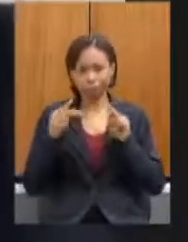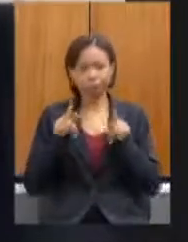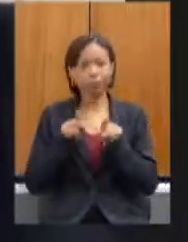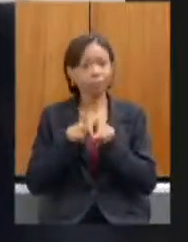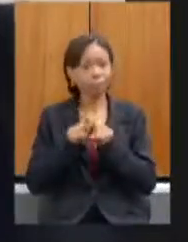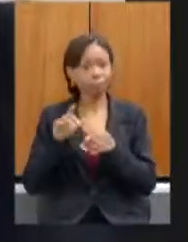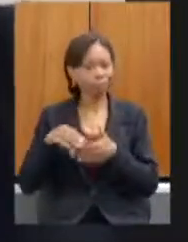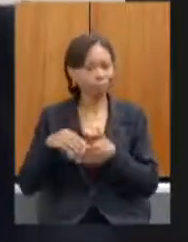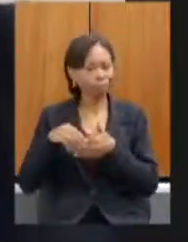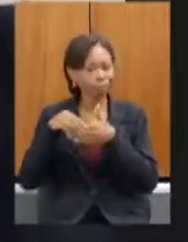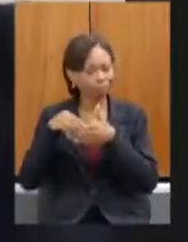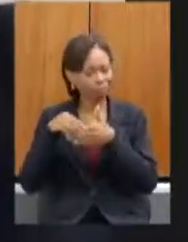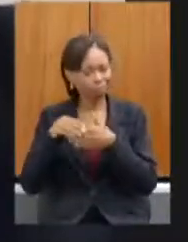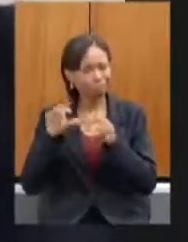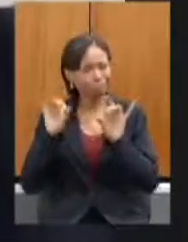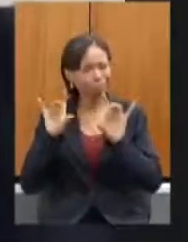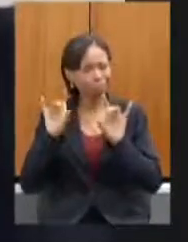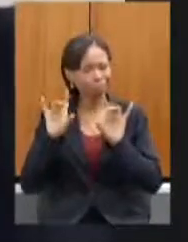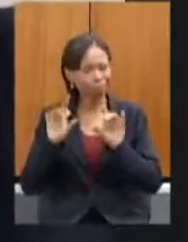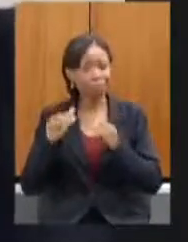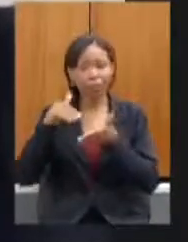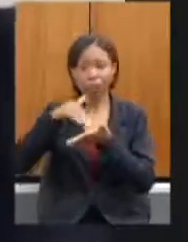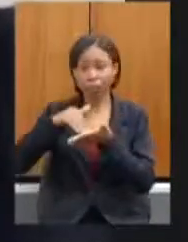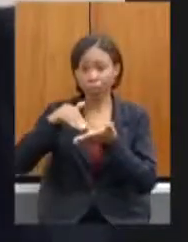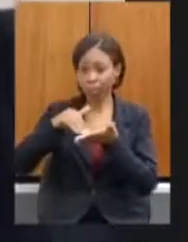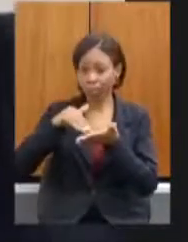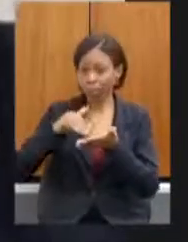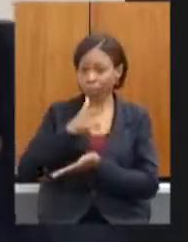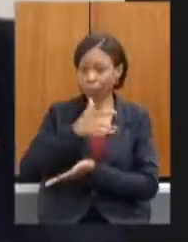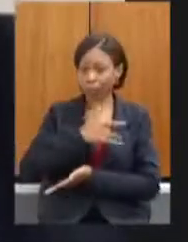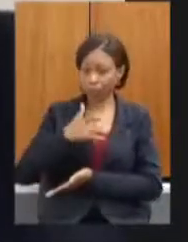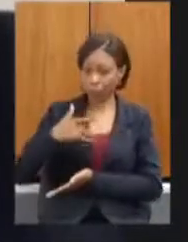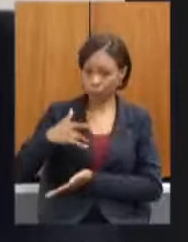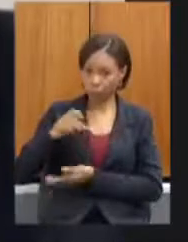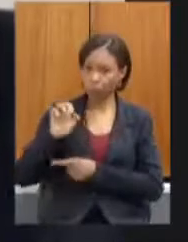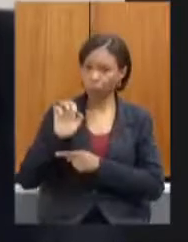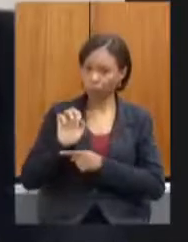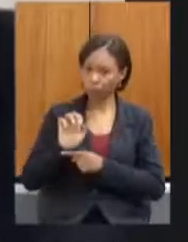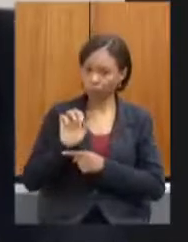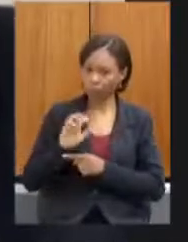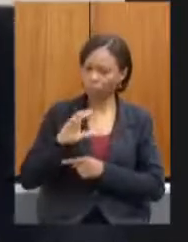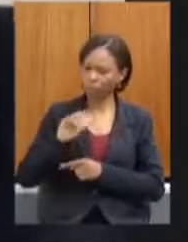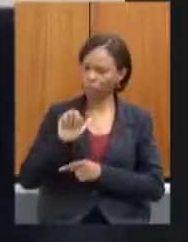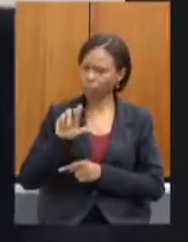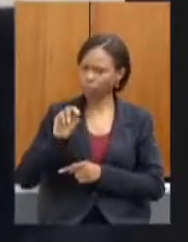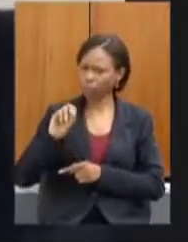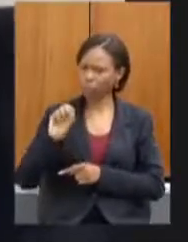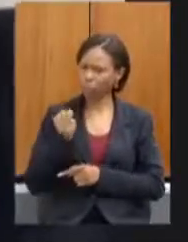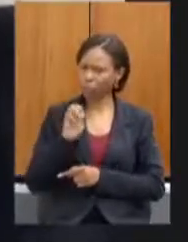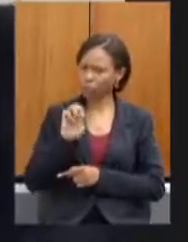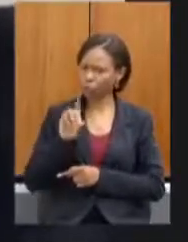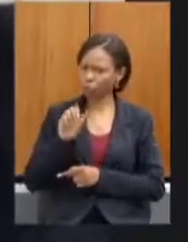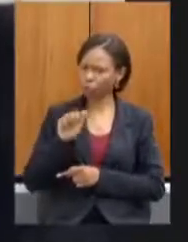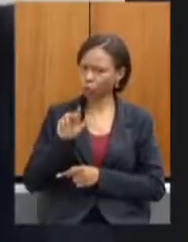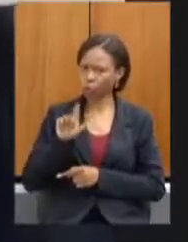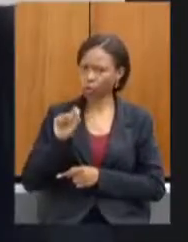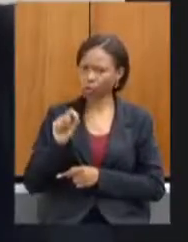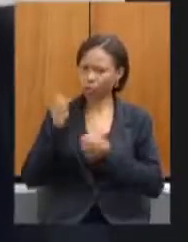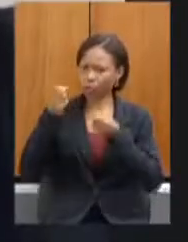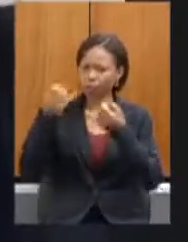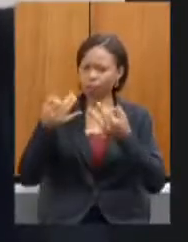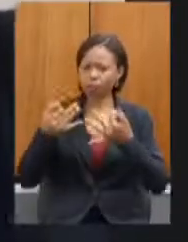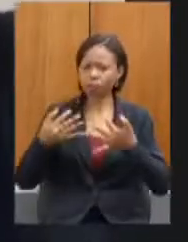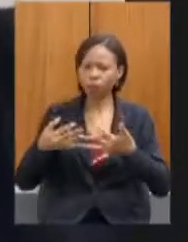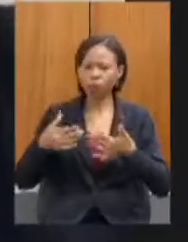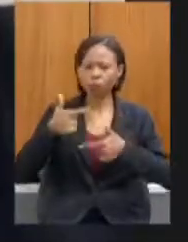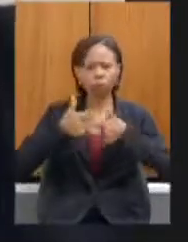em especial Nossa apertar está Doutor Carlos Eduardo e fez uma Brilhante explanação de todos os trabalhos